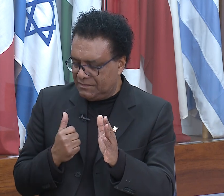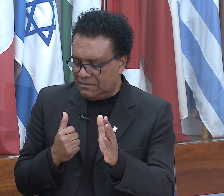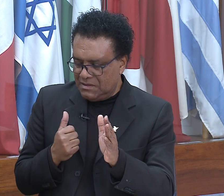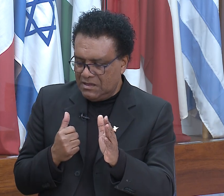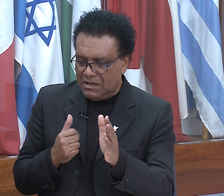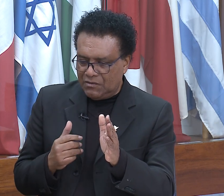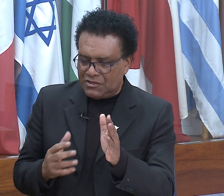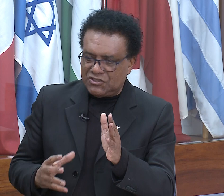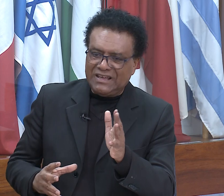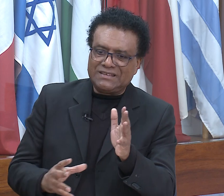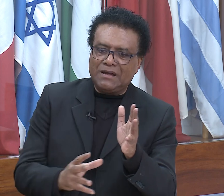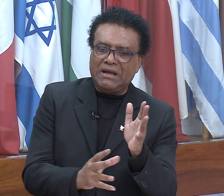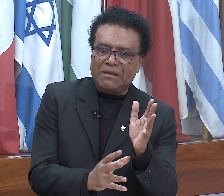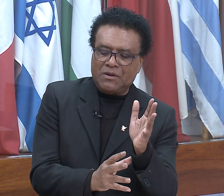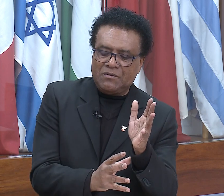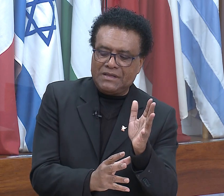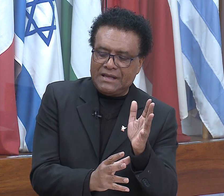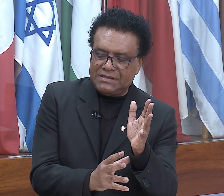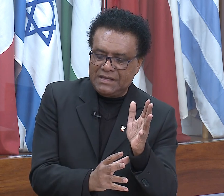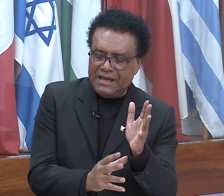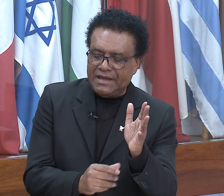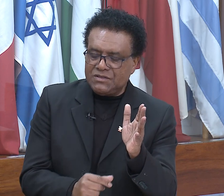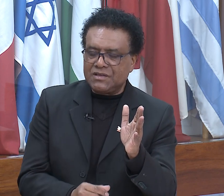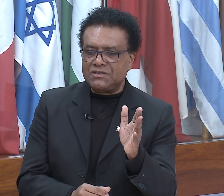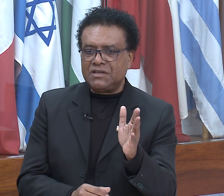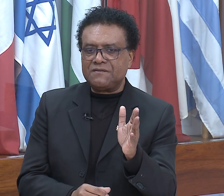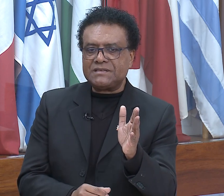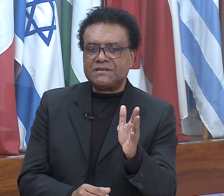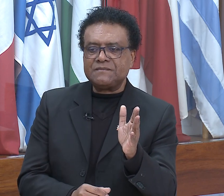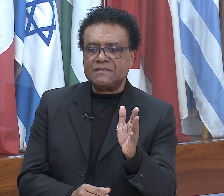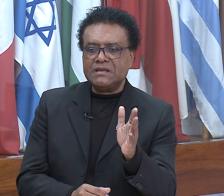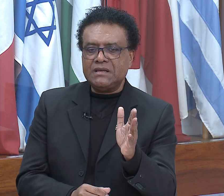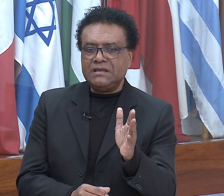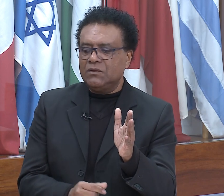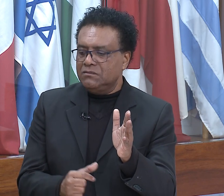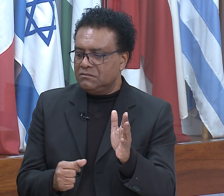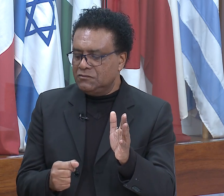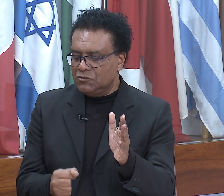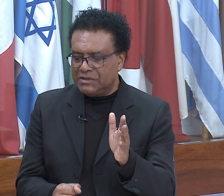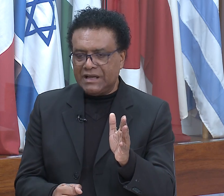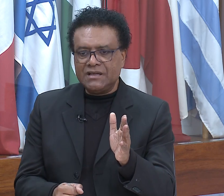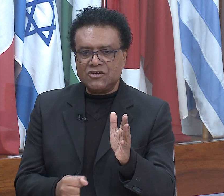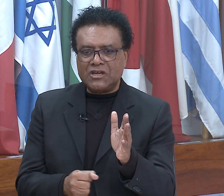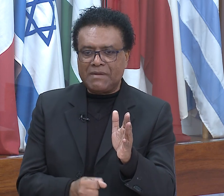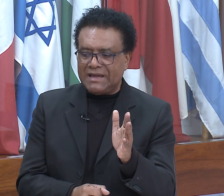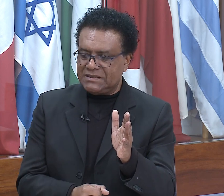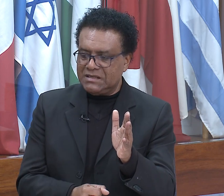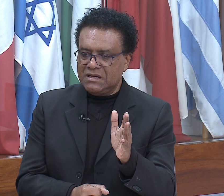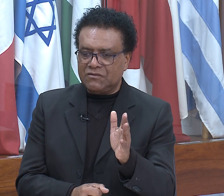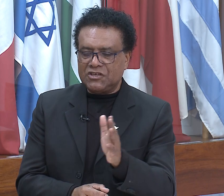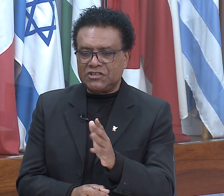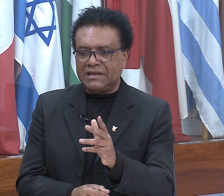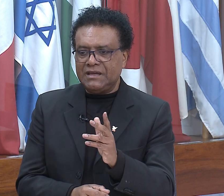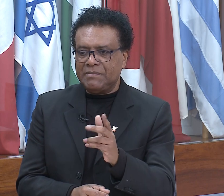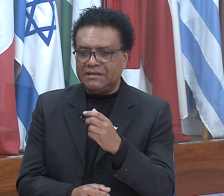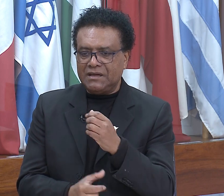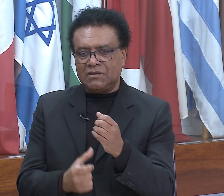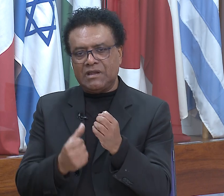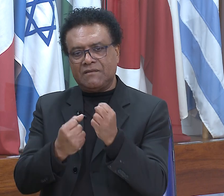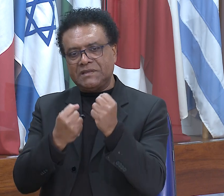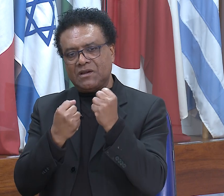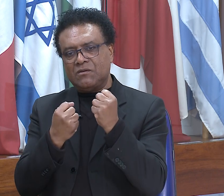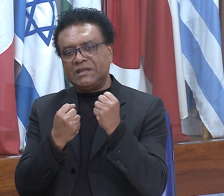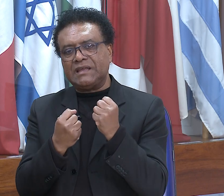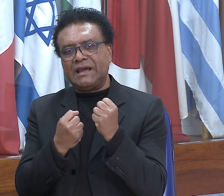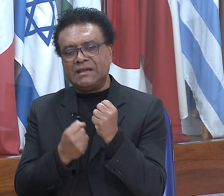ali do lado quando a gente tem que trabalhar para comunidade é isso que a gente tem que fazer e eu nunca jamais vou deixar aqui a bandeira